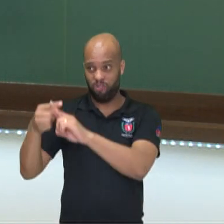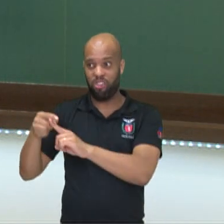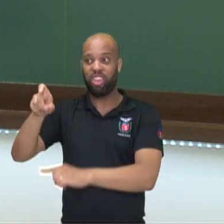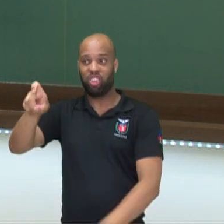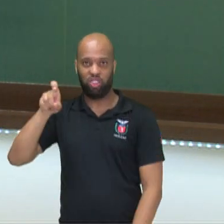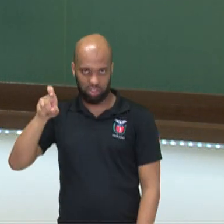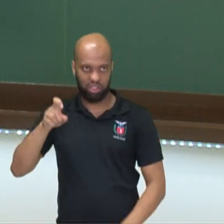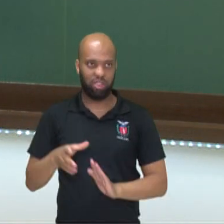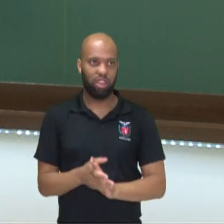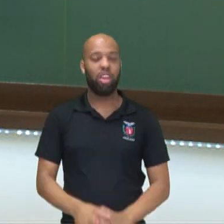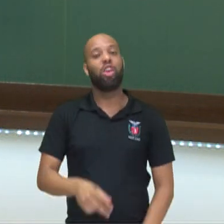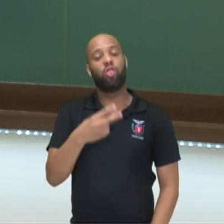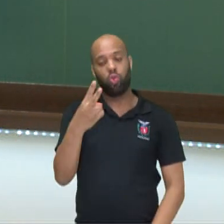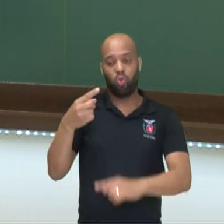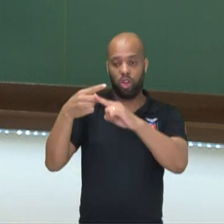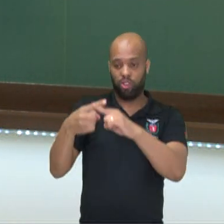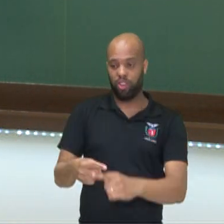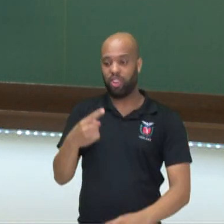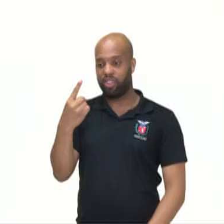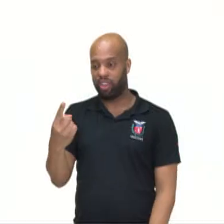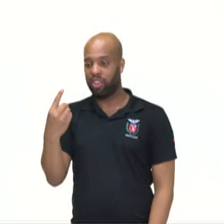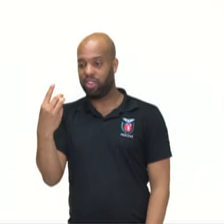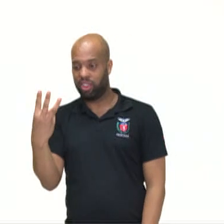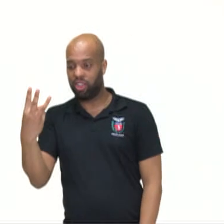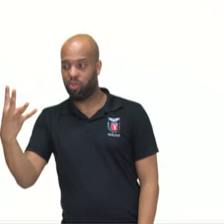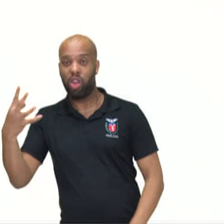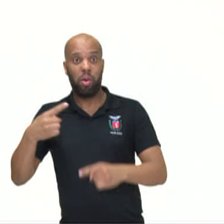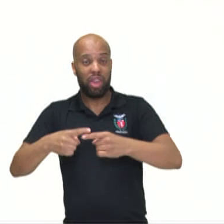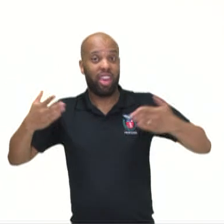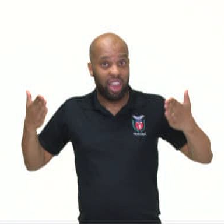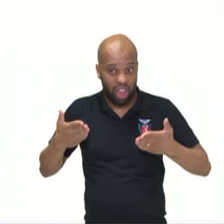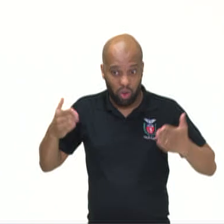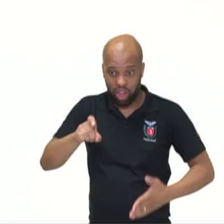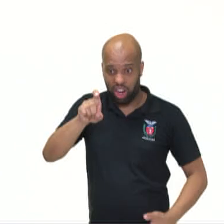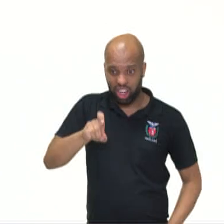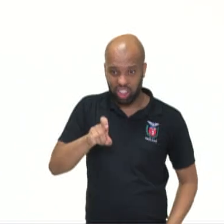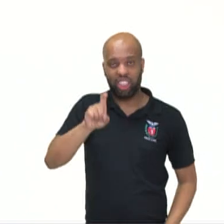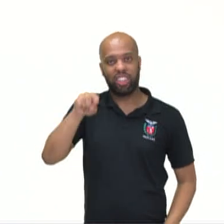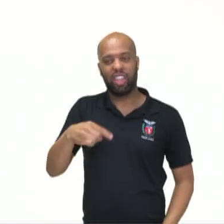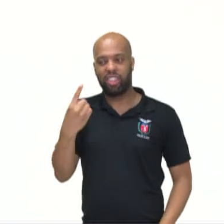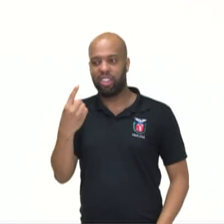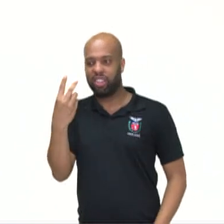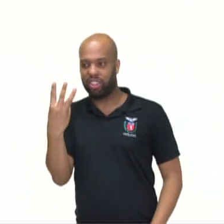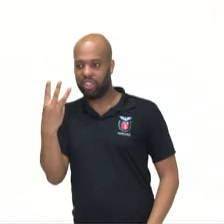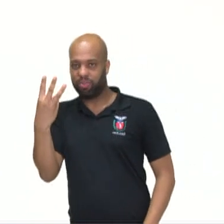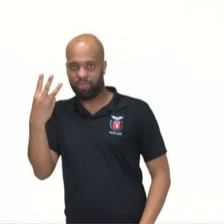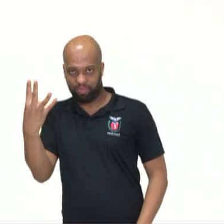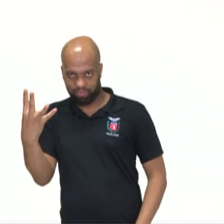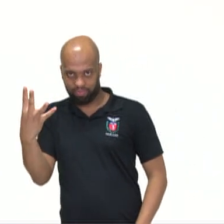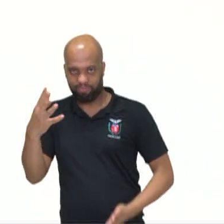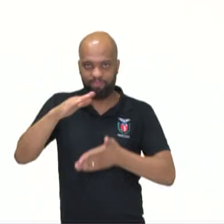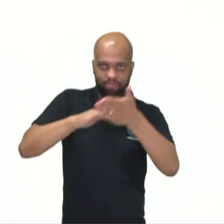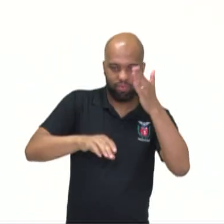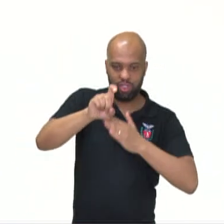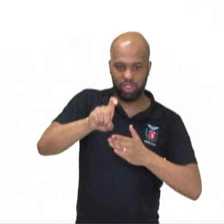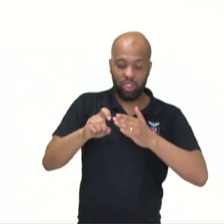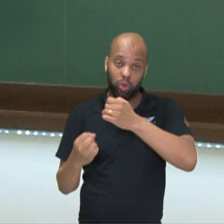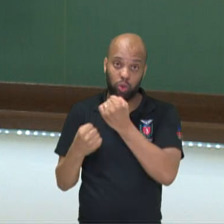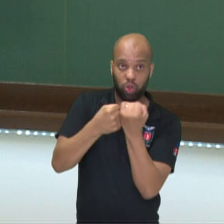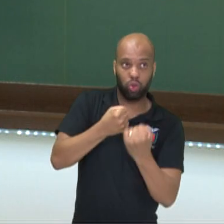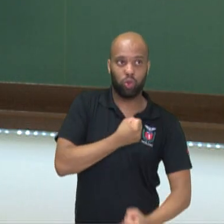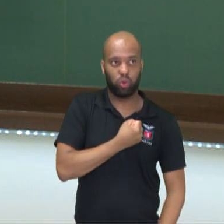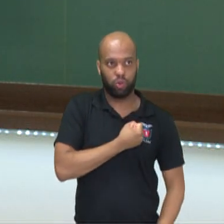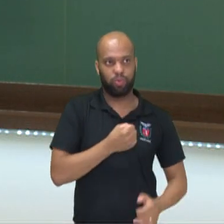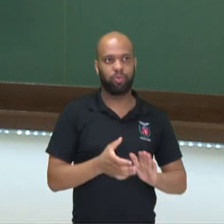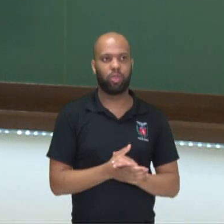2 vezes 134. O x vale 134. O que eu faço agora? 1.500 mais 2 ou 2